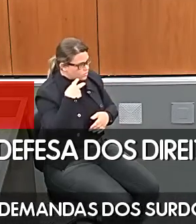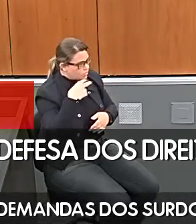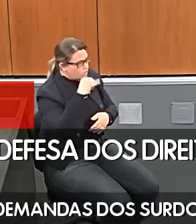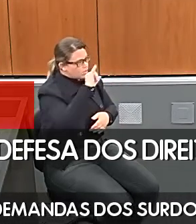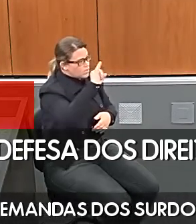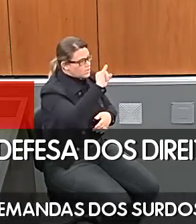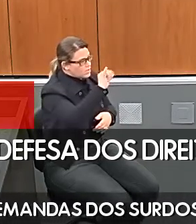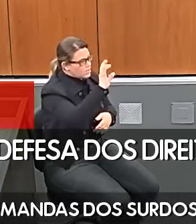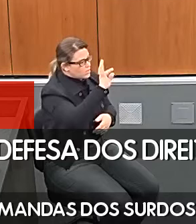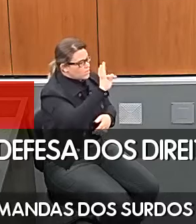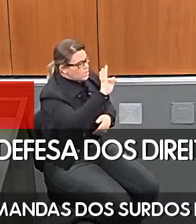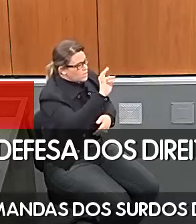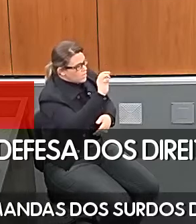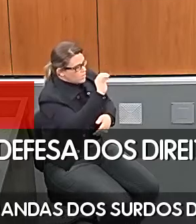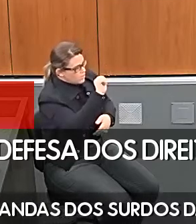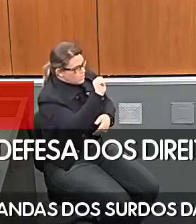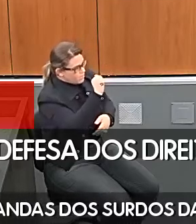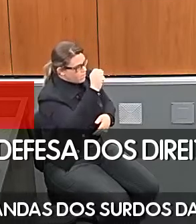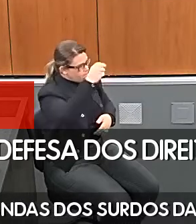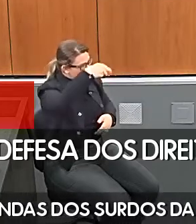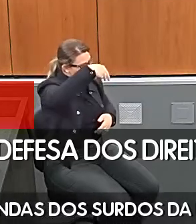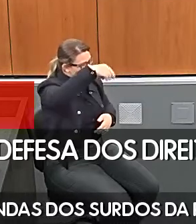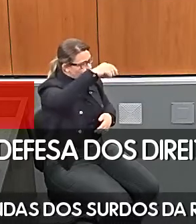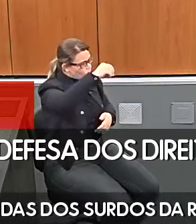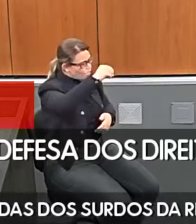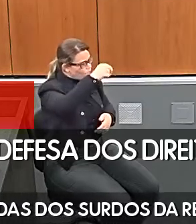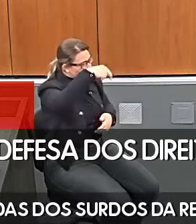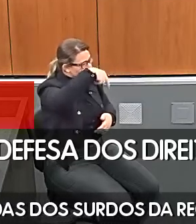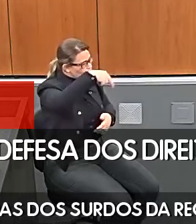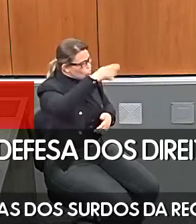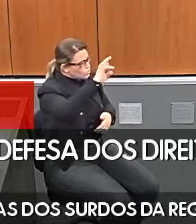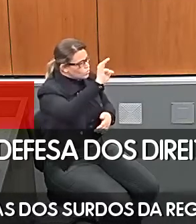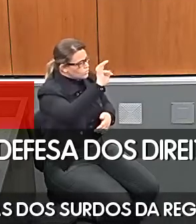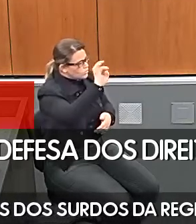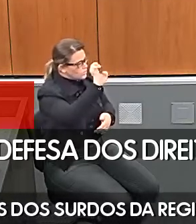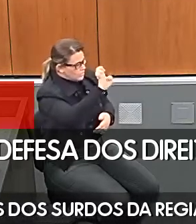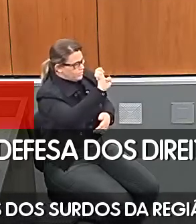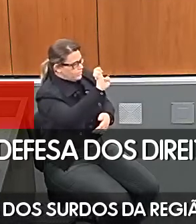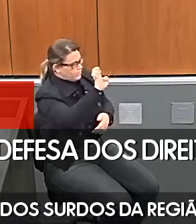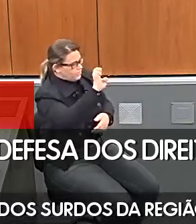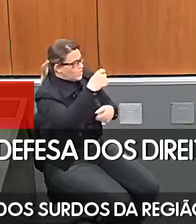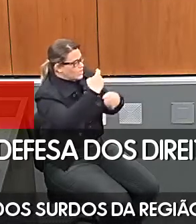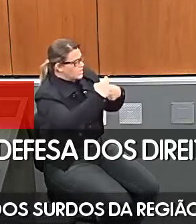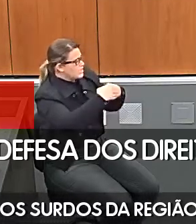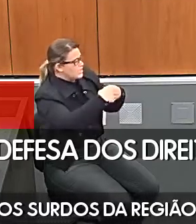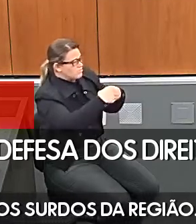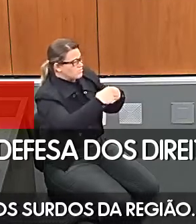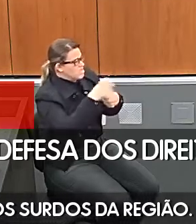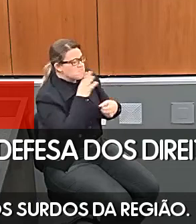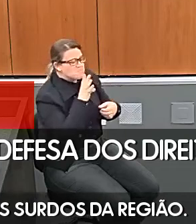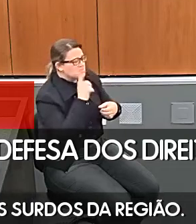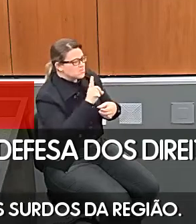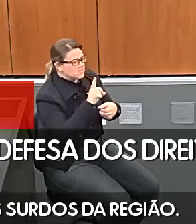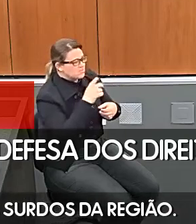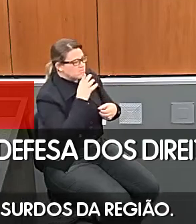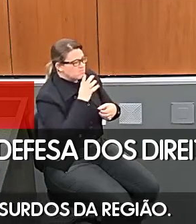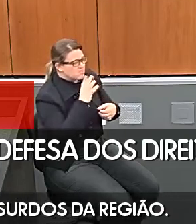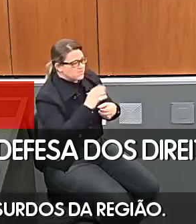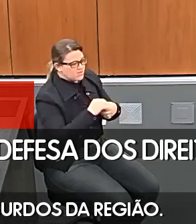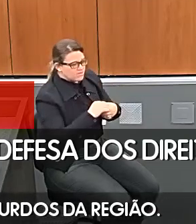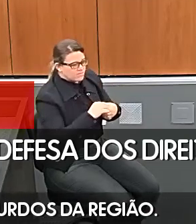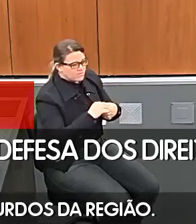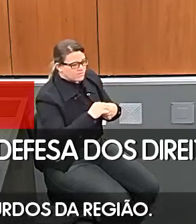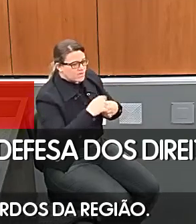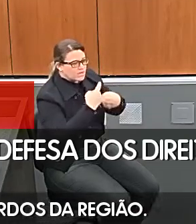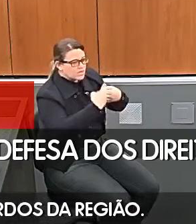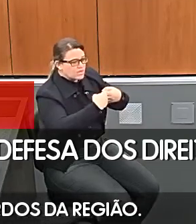Paulo Henrique, também os vereadores de Cruzília, o Aladel e o João Marciano, estão aí, mais dois vereadores que estão participando da nossa reunião. Muito